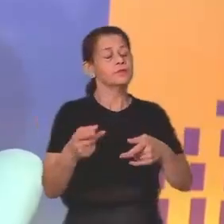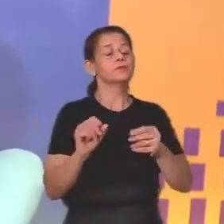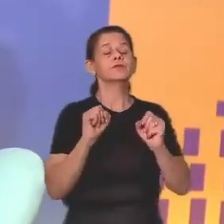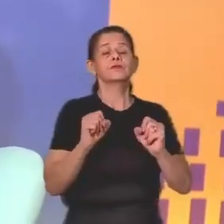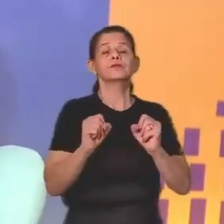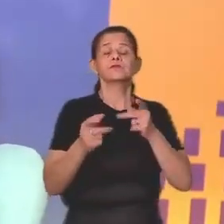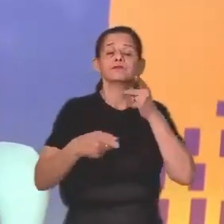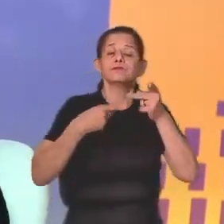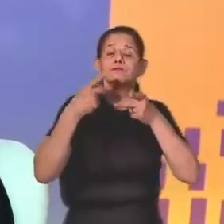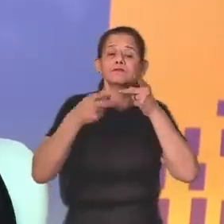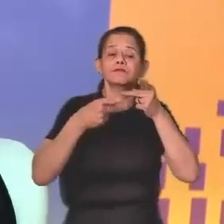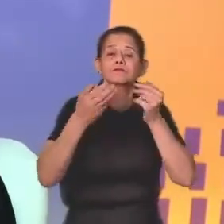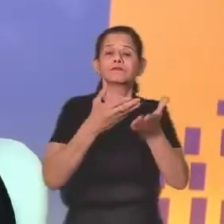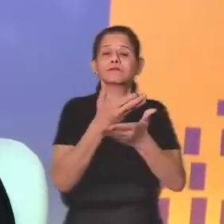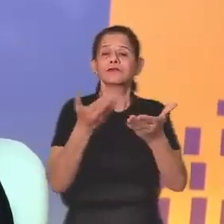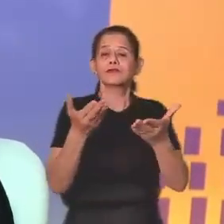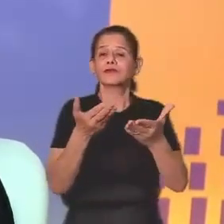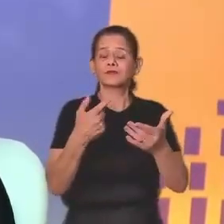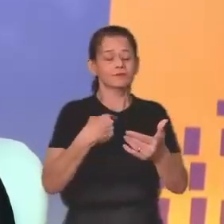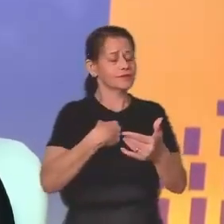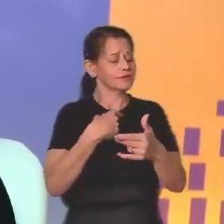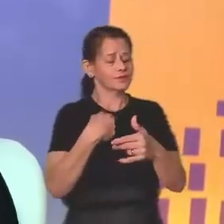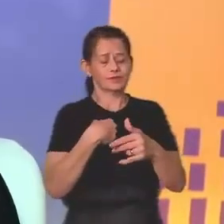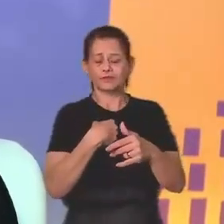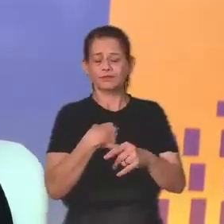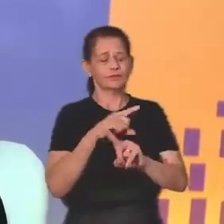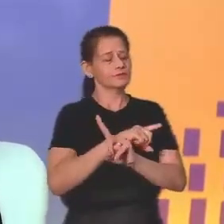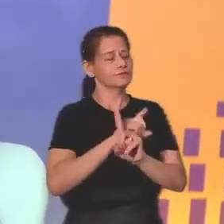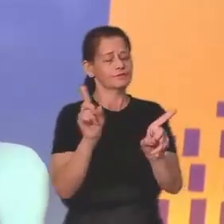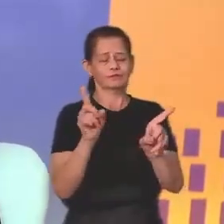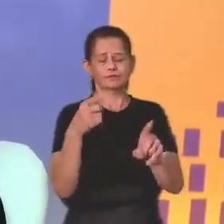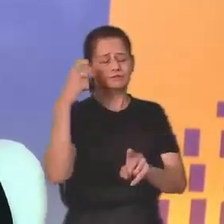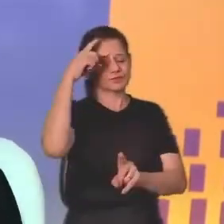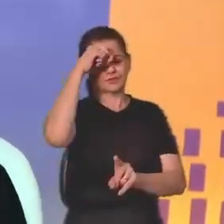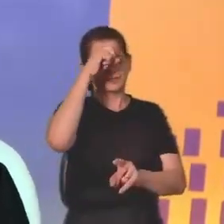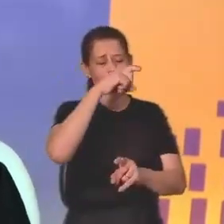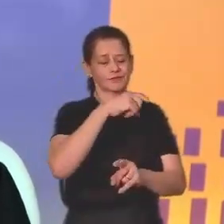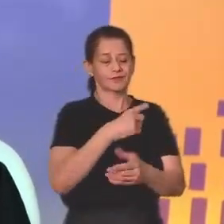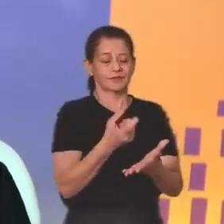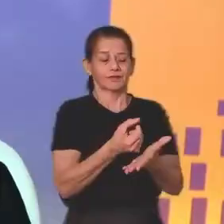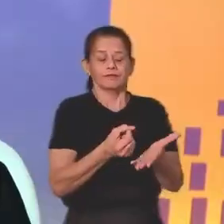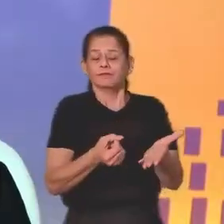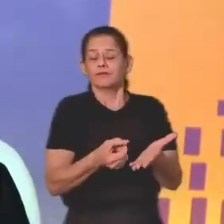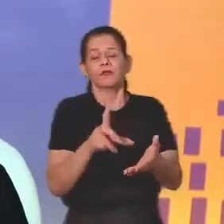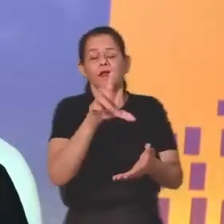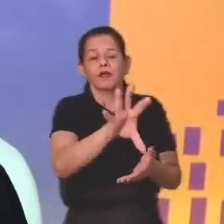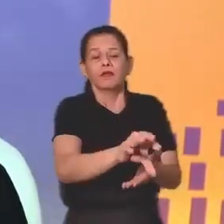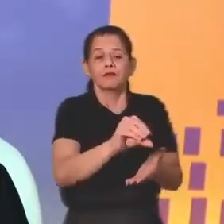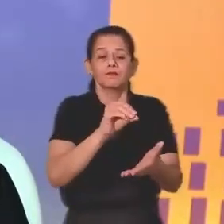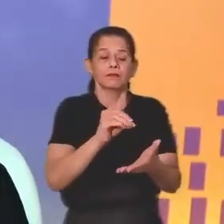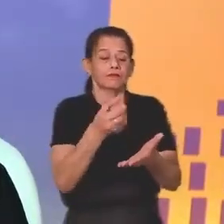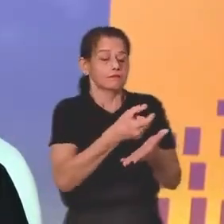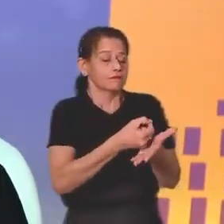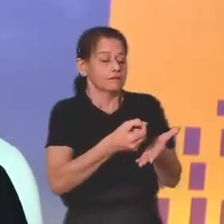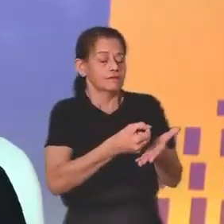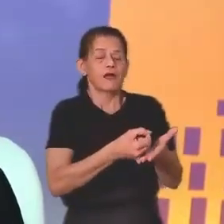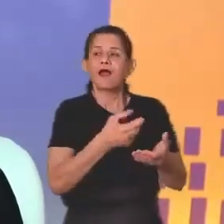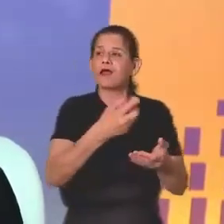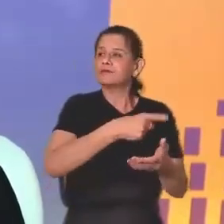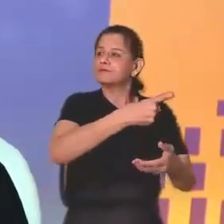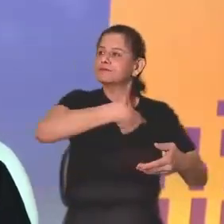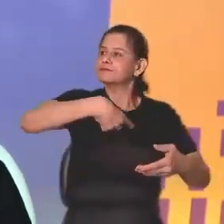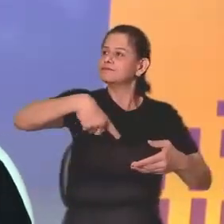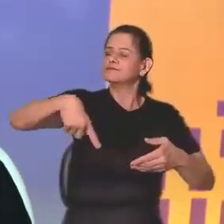falo que, para mim, não foi difícil, porque eu não peguei a minha escrita e saí, assim,